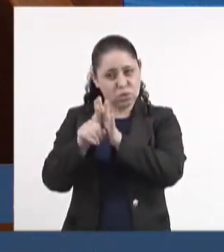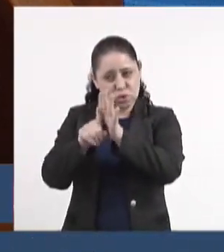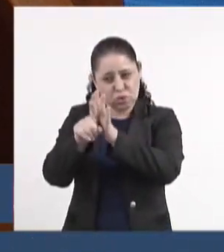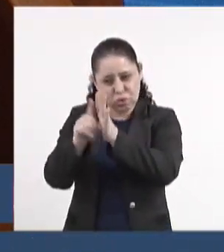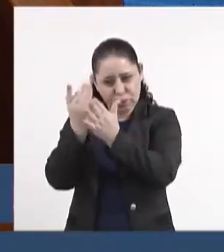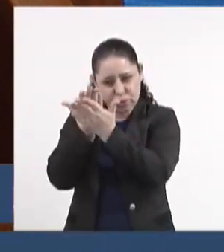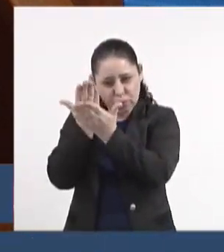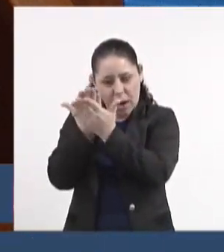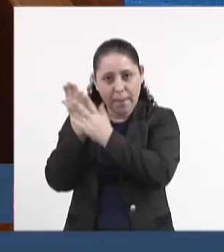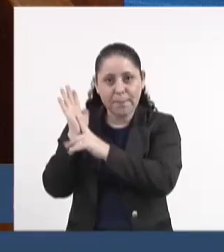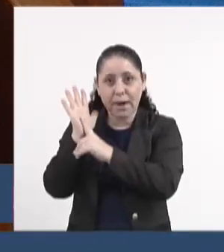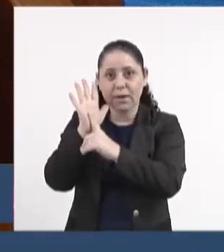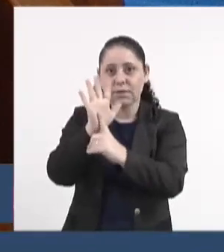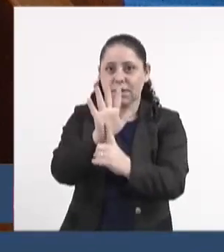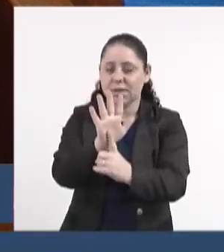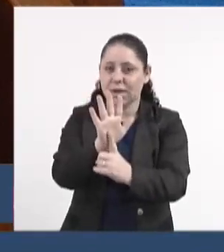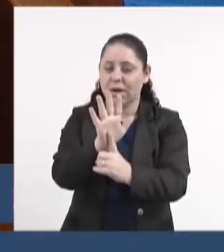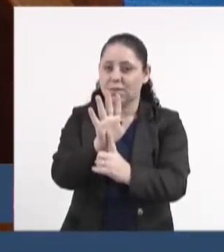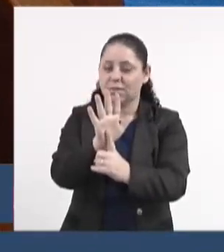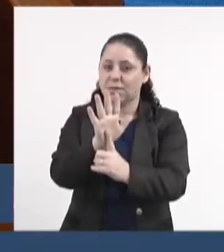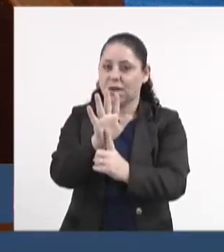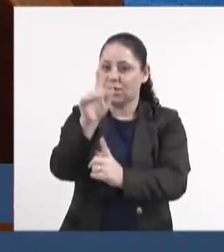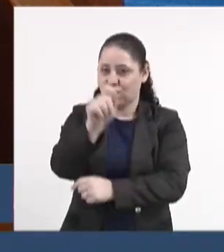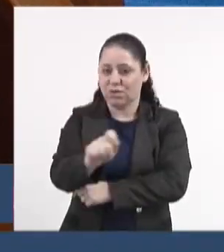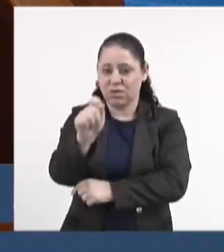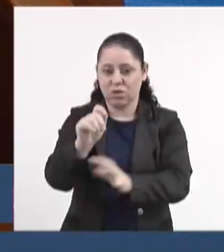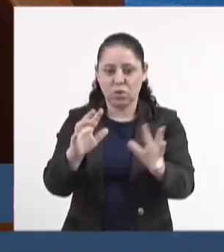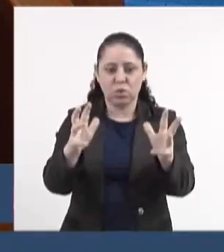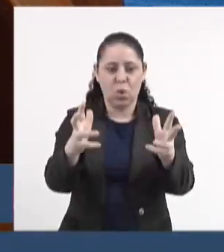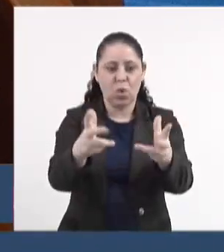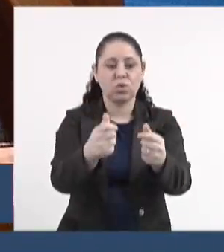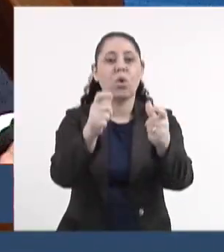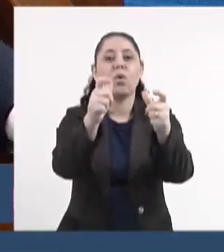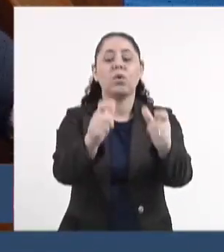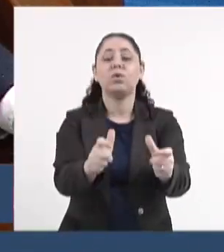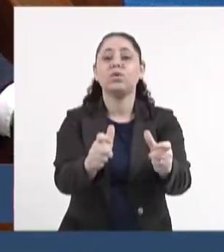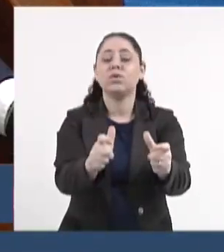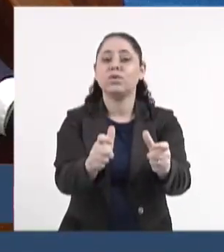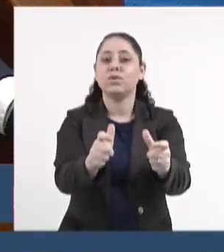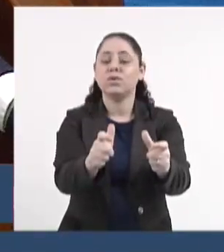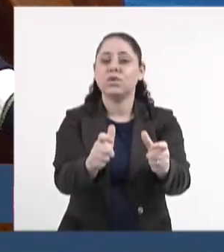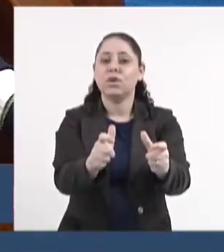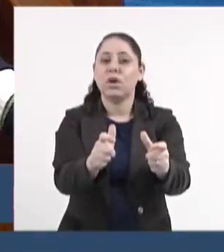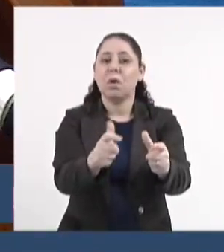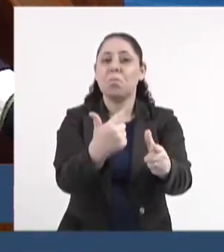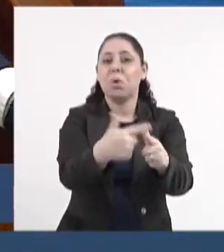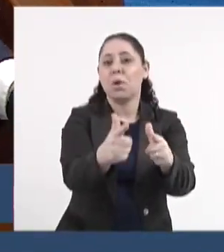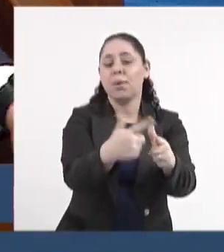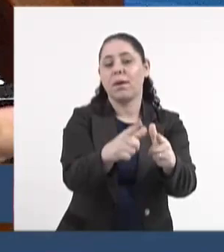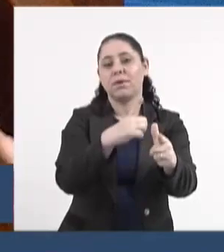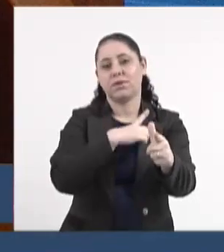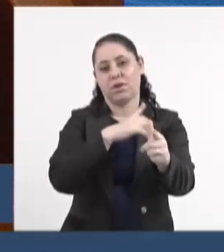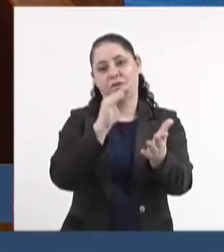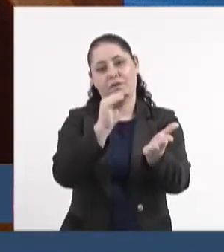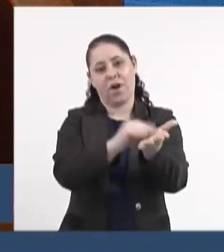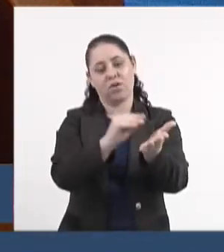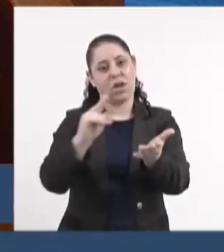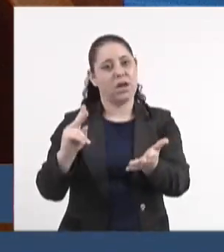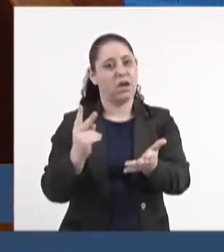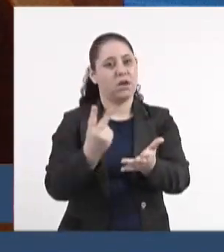diagnóstico, apresentamos para associações onde era as dores, os problemas